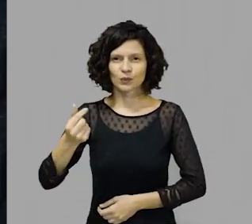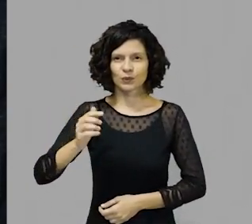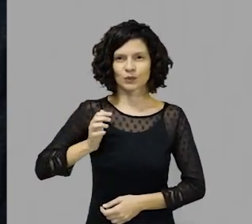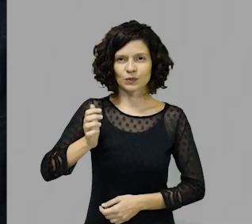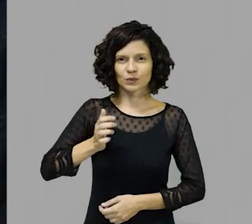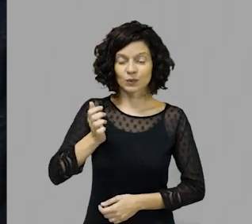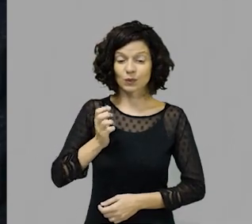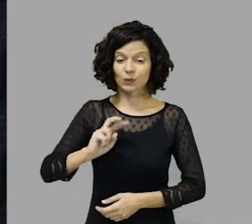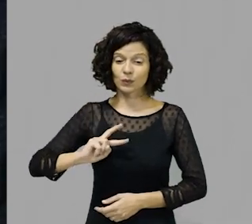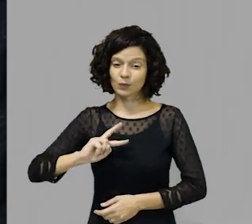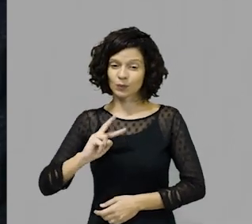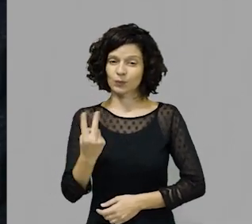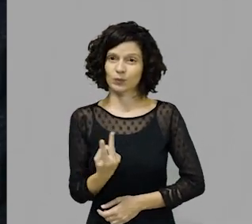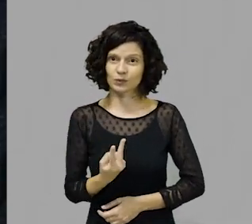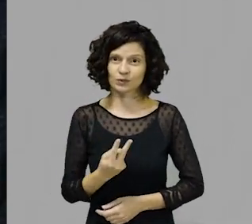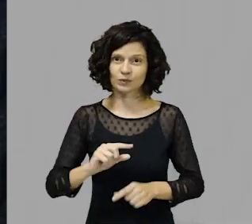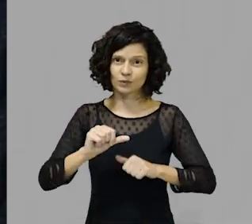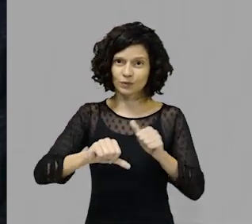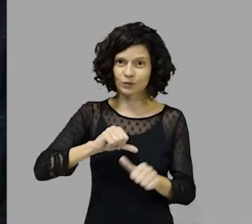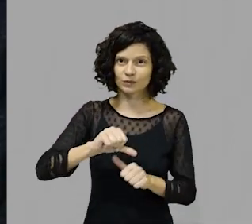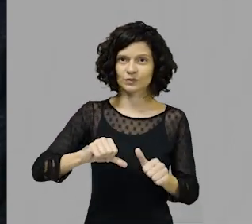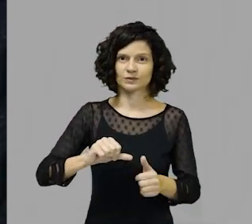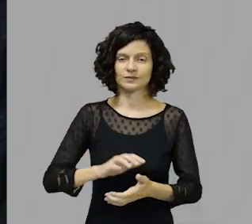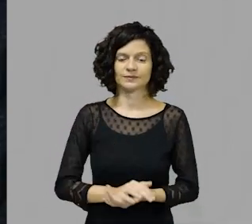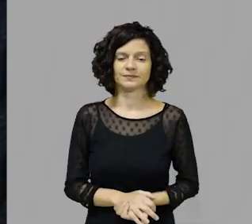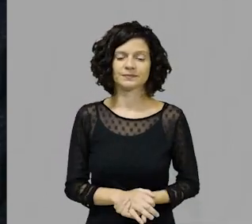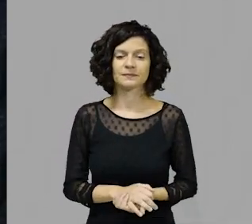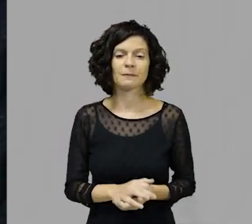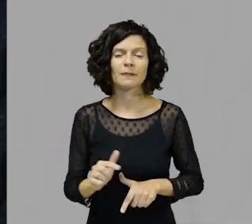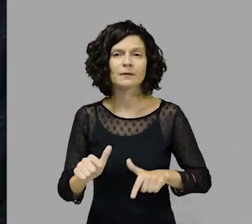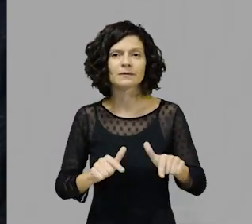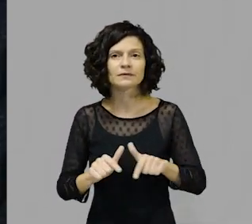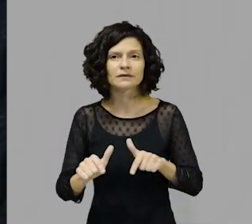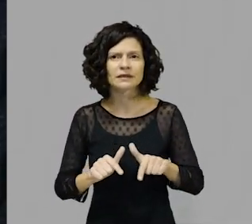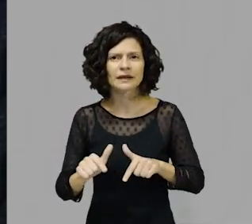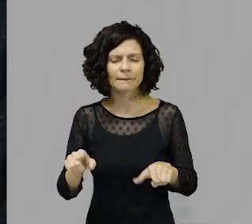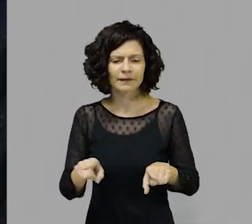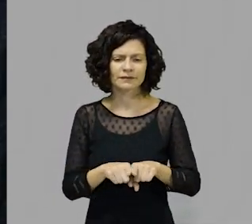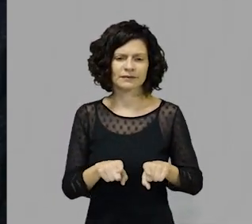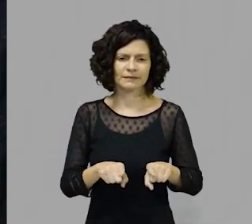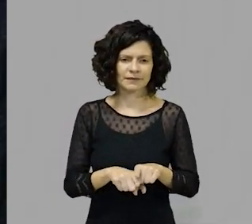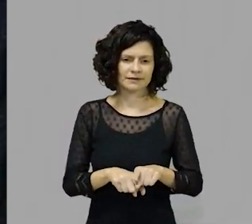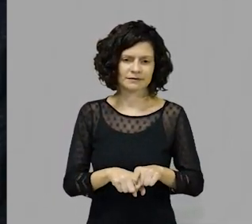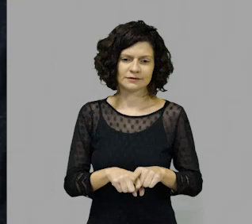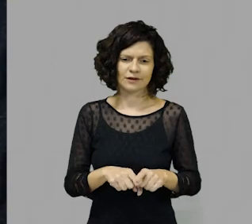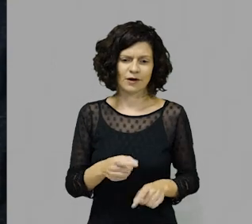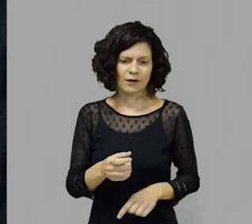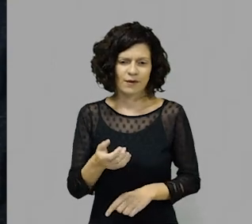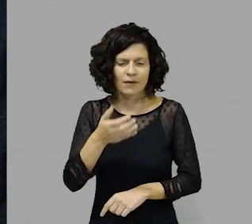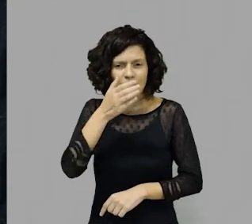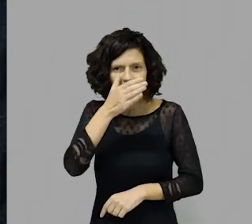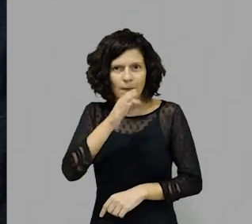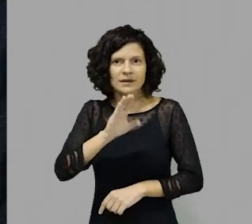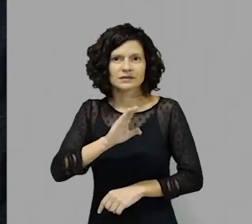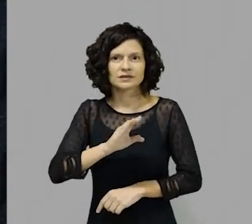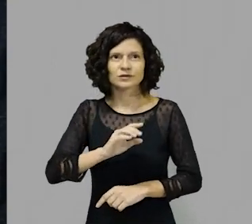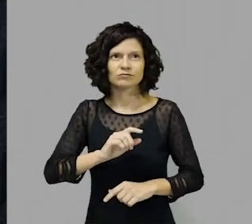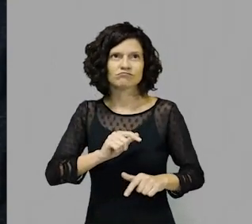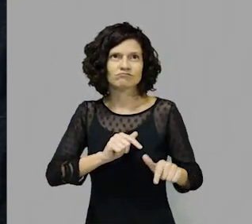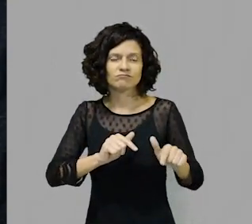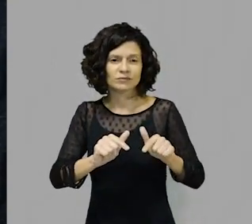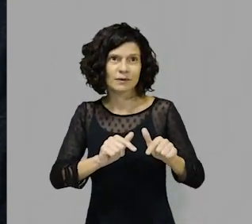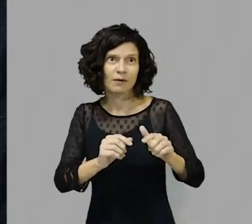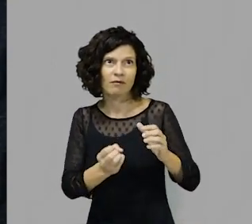condenável e passou a ser uma coisa desejável. E o trabalho também. O trabalho virou quase que uma forma de louvação, inclusive a Deus, por parte